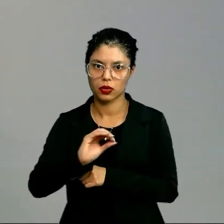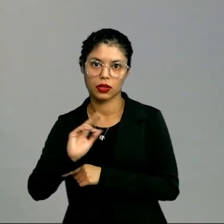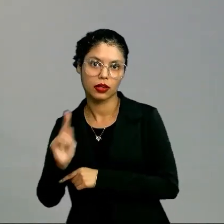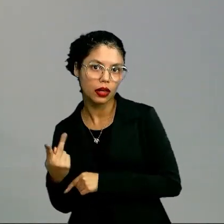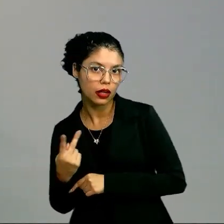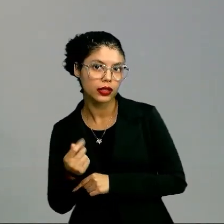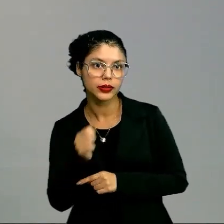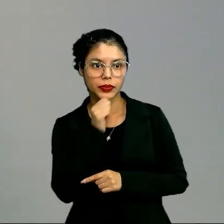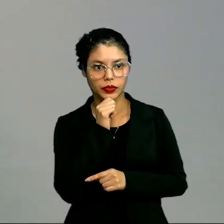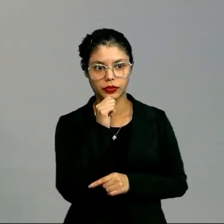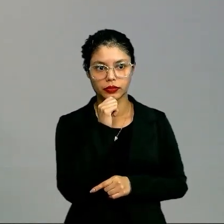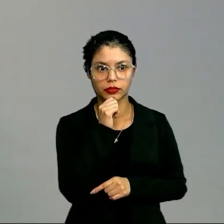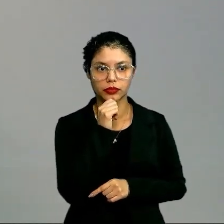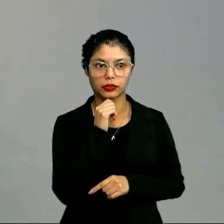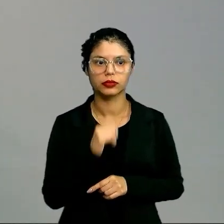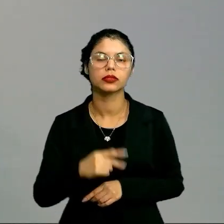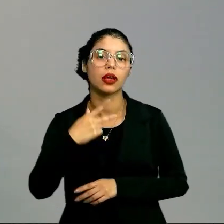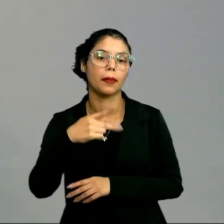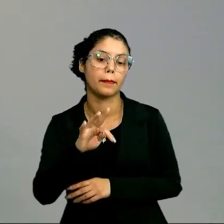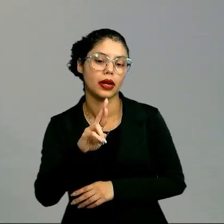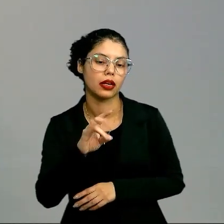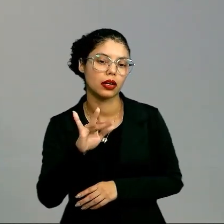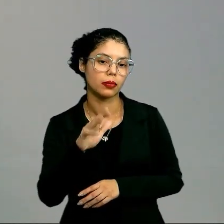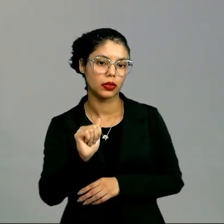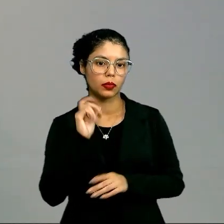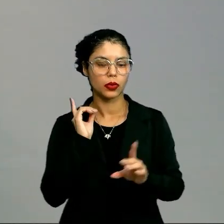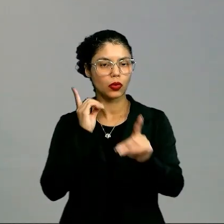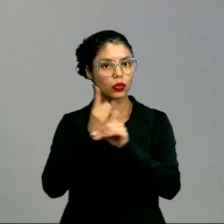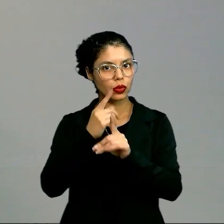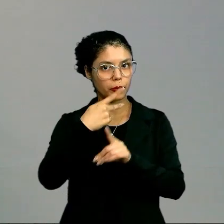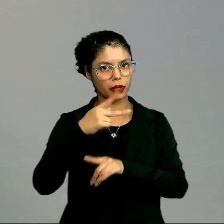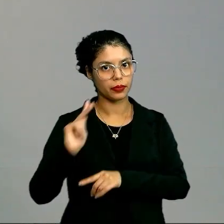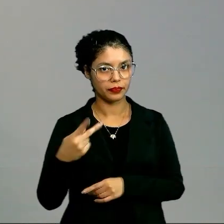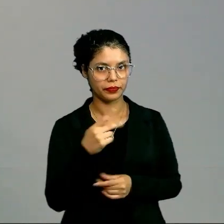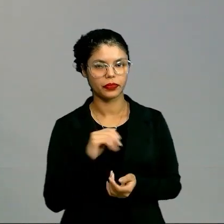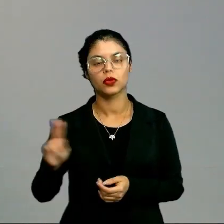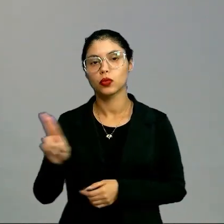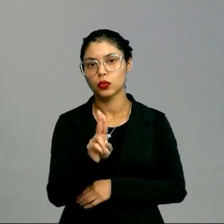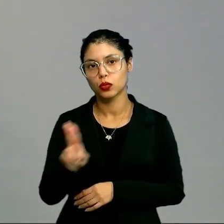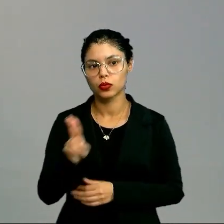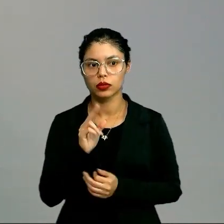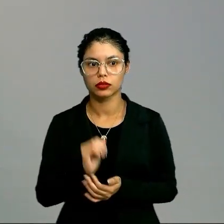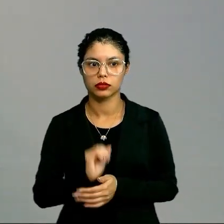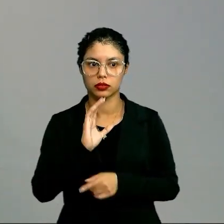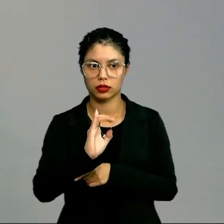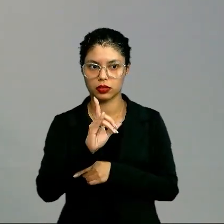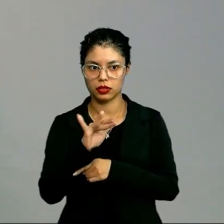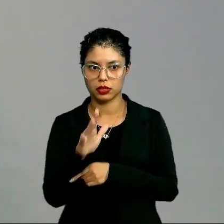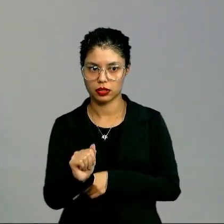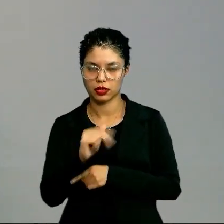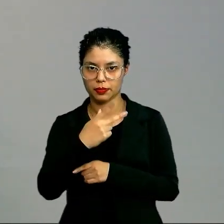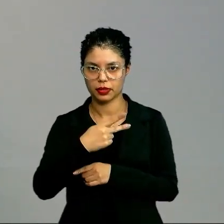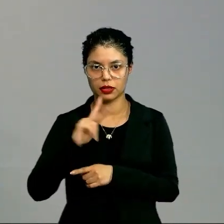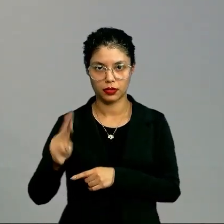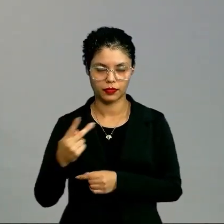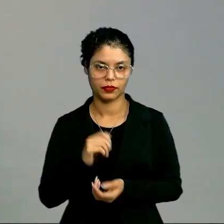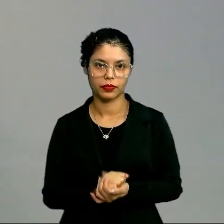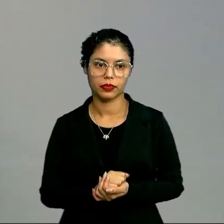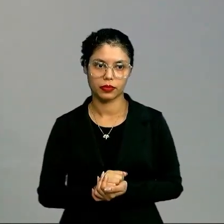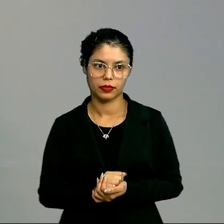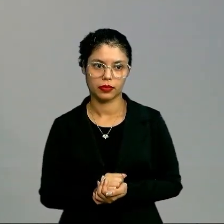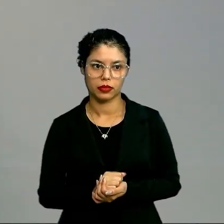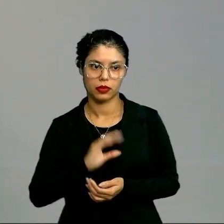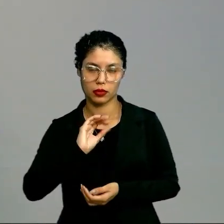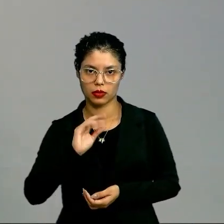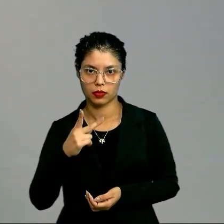O pOH ele é parâmetro para você descobrir o pH. O nome da escala é escala de pH e não escala